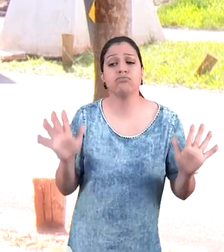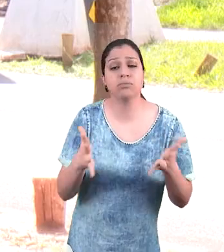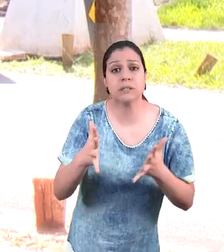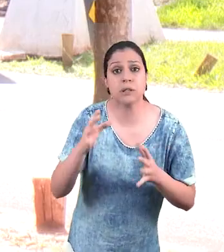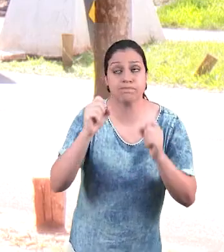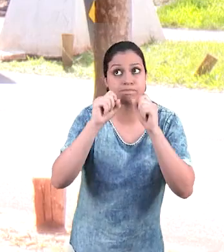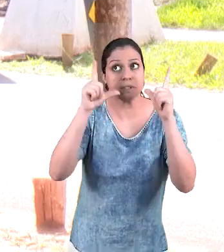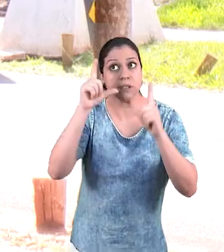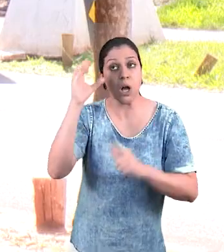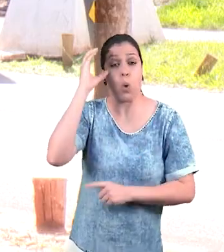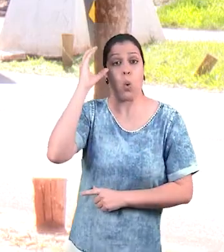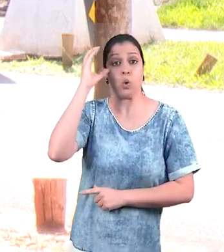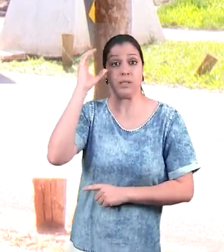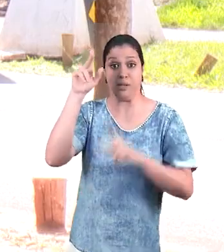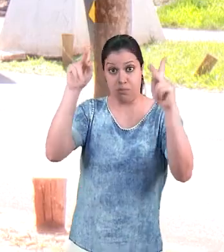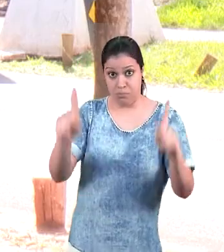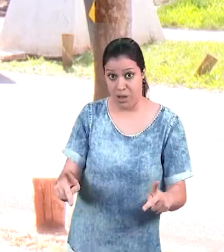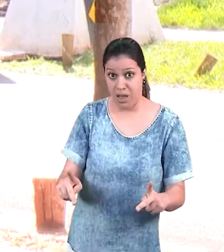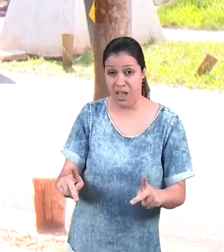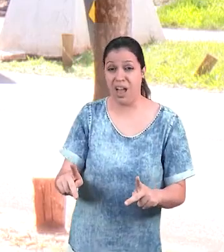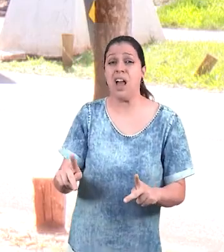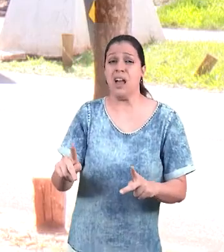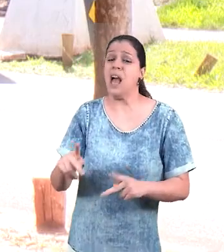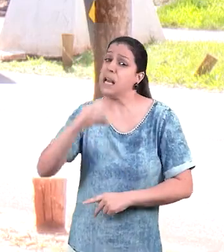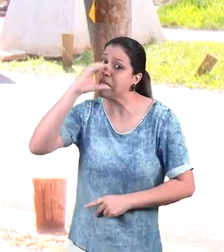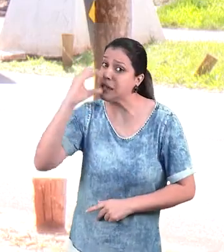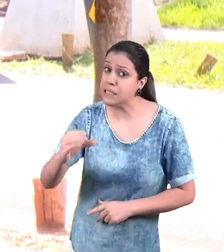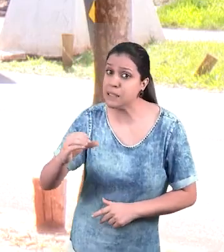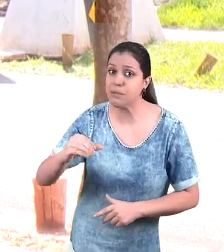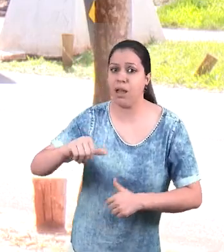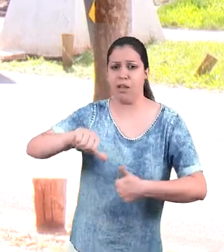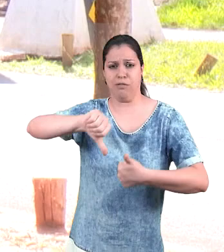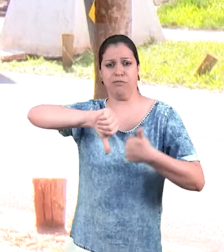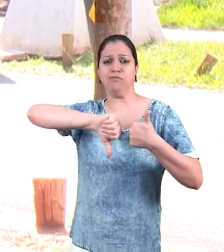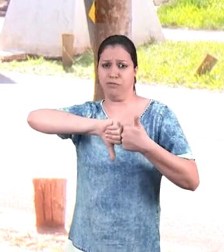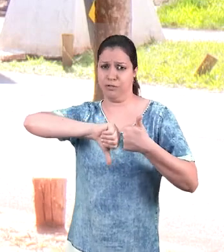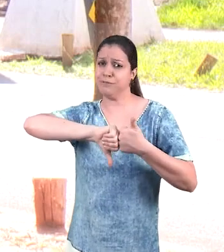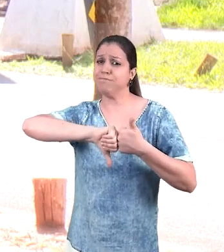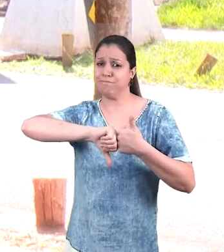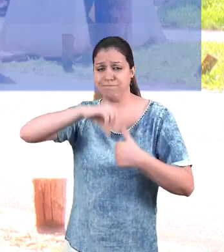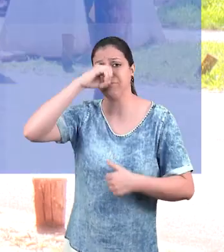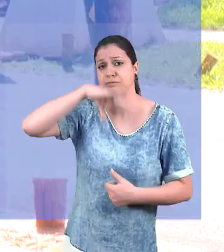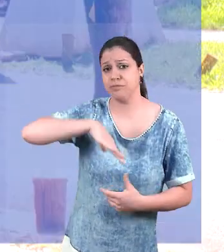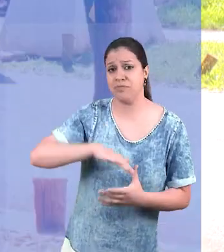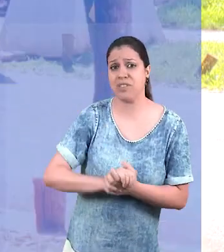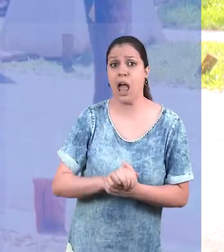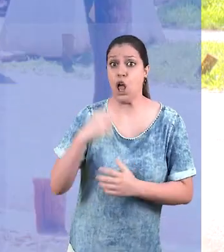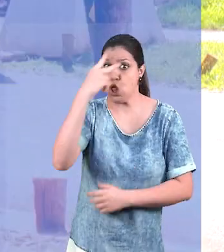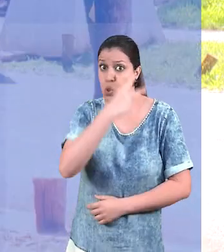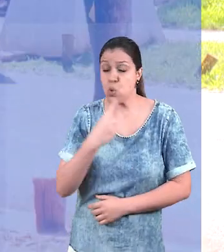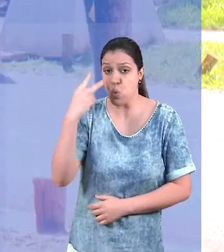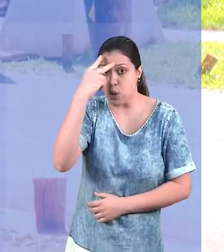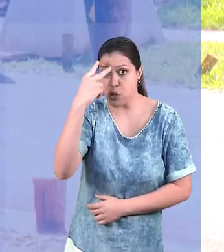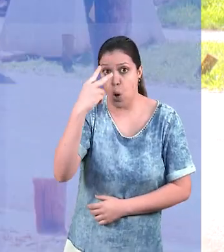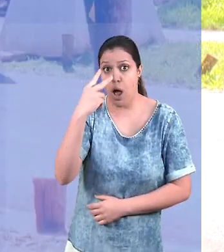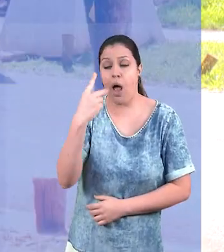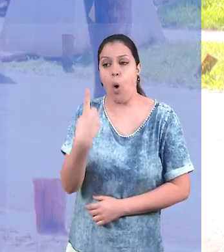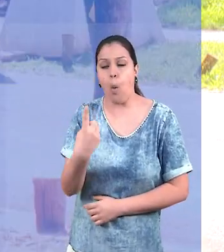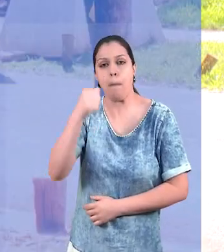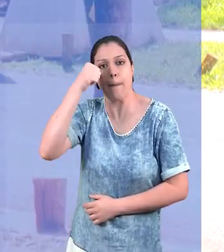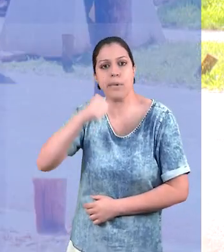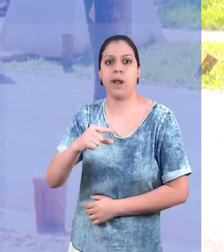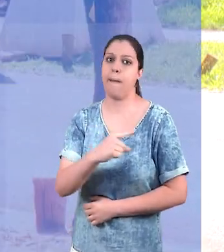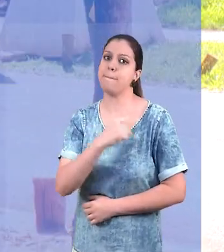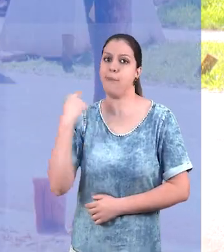crime proveniente da violência de gênero. Para se ter uma ideia, no Brasil, a cada 2 horas, uma mulher é morta. Em